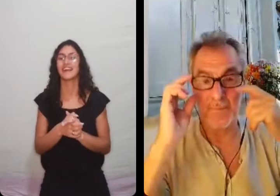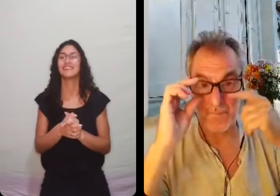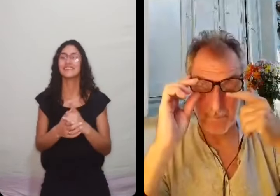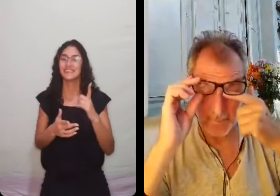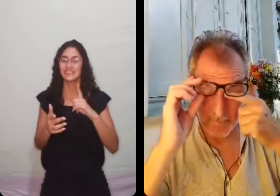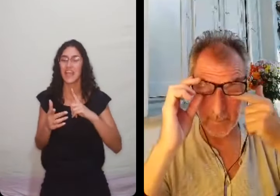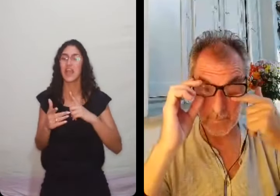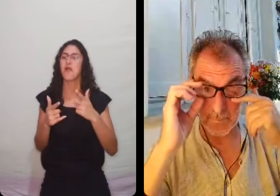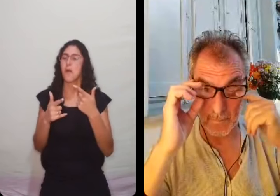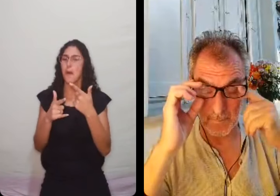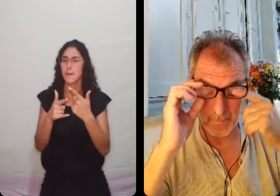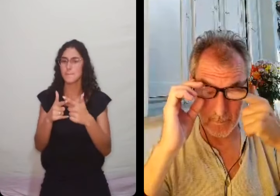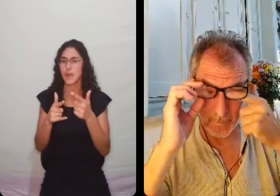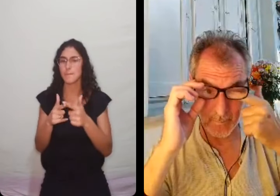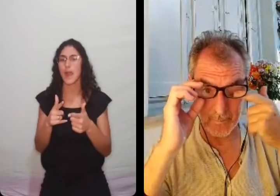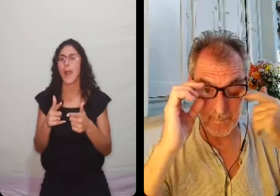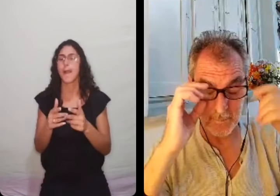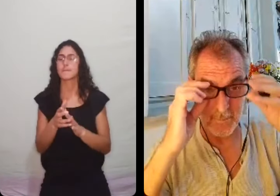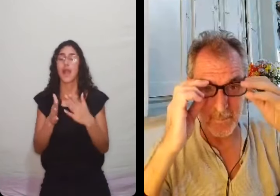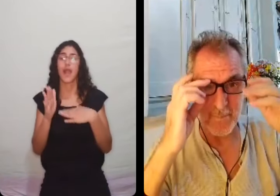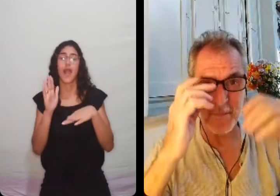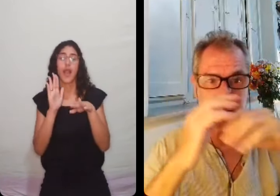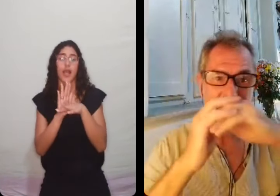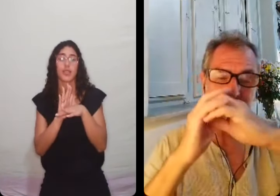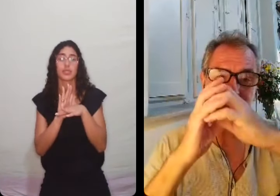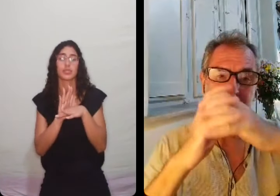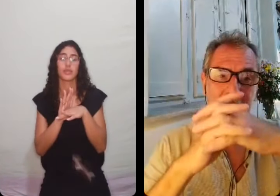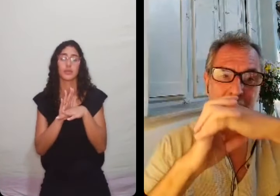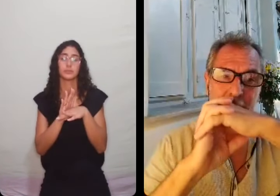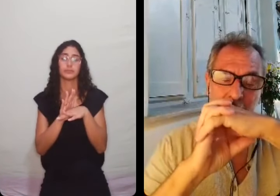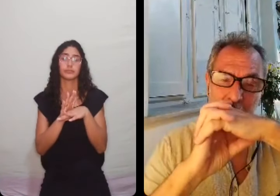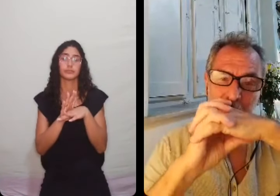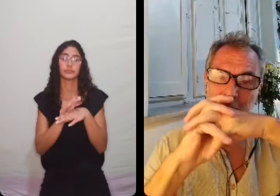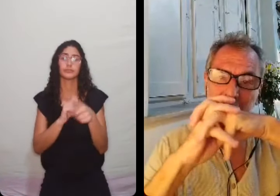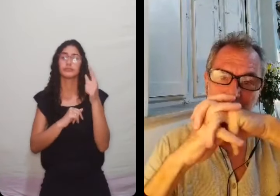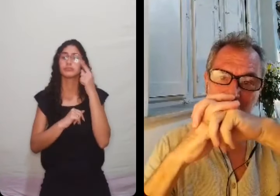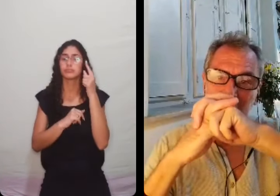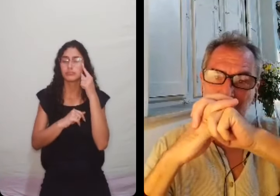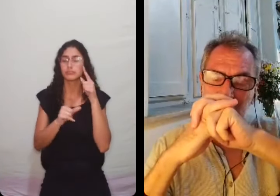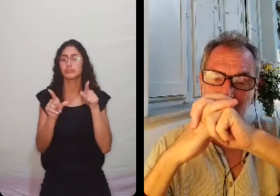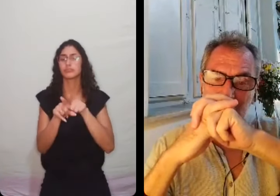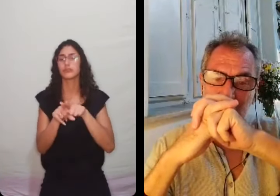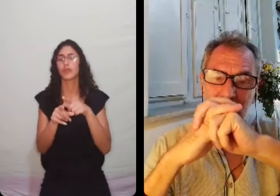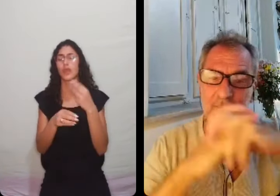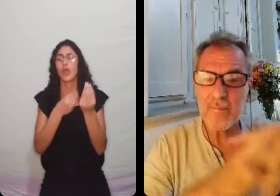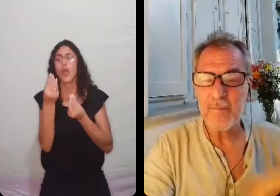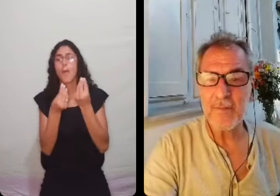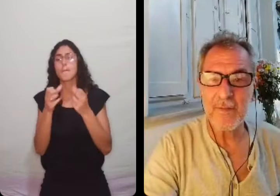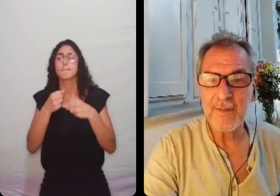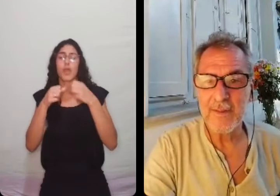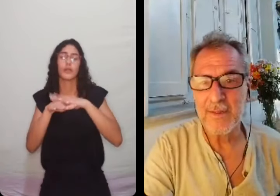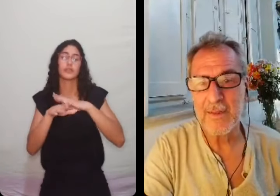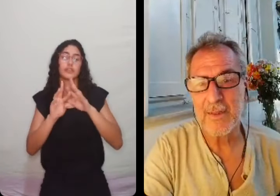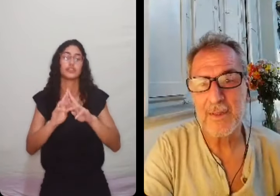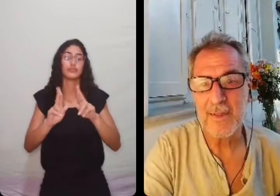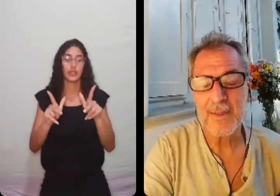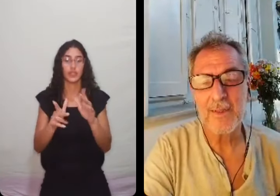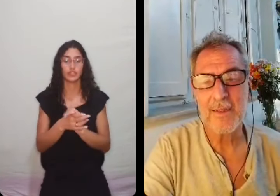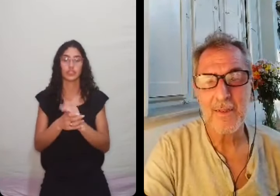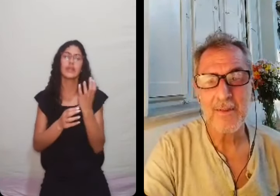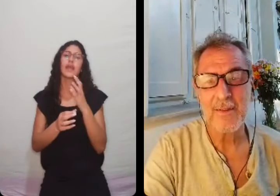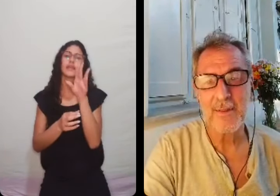né? Nesse desespero, até chegar, de repente, em pensar o que a gente pode fazer de diferente. Então, eu queria que você falasse